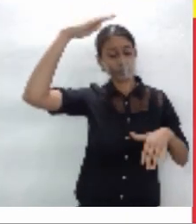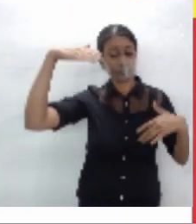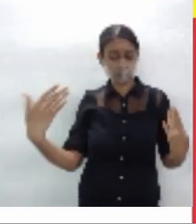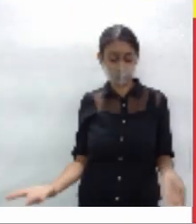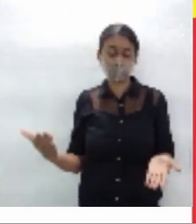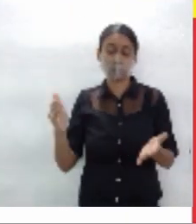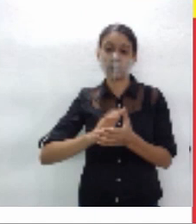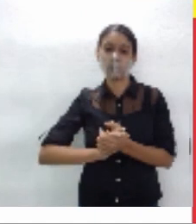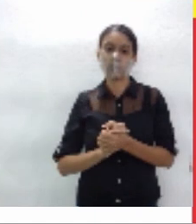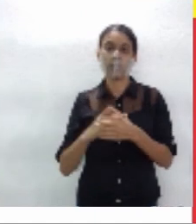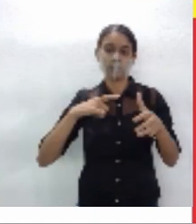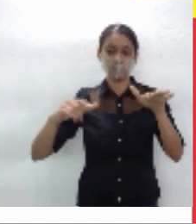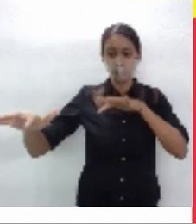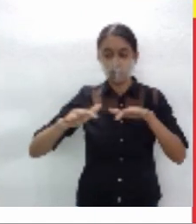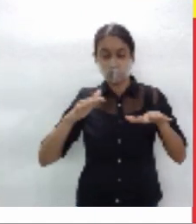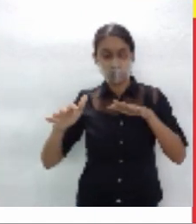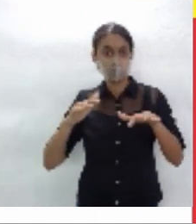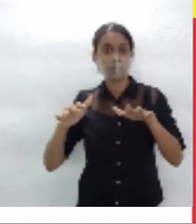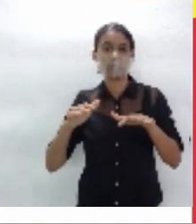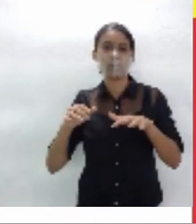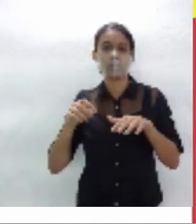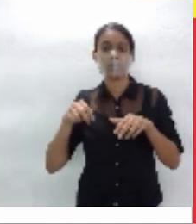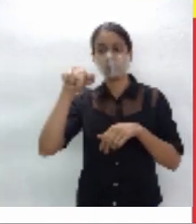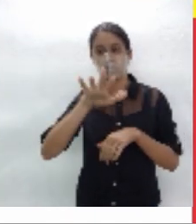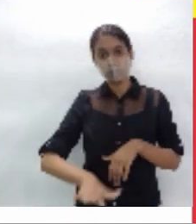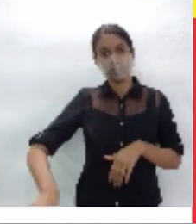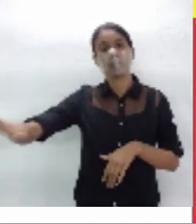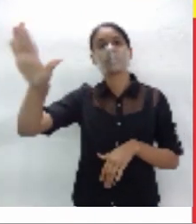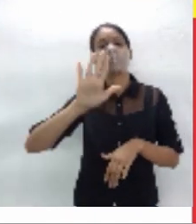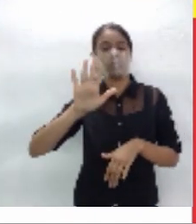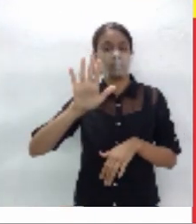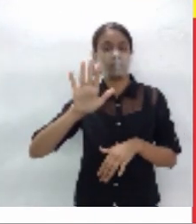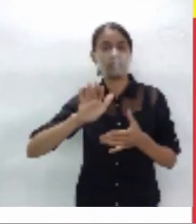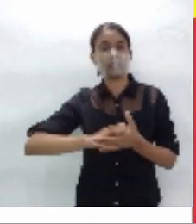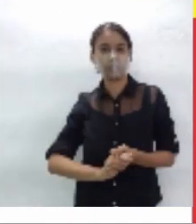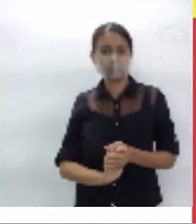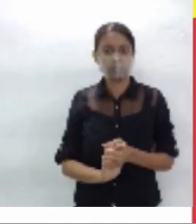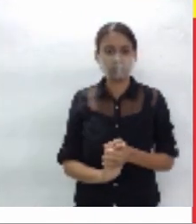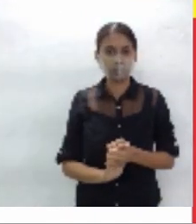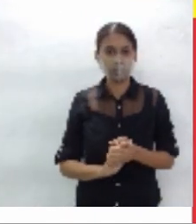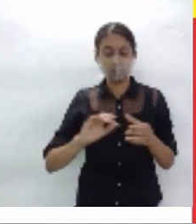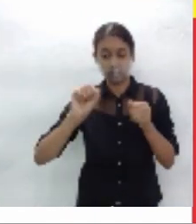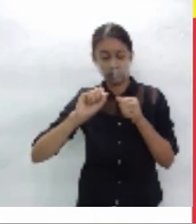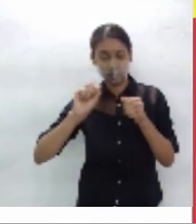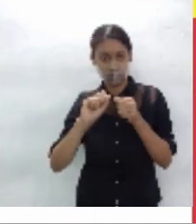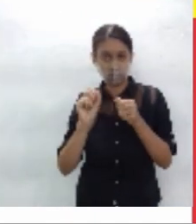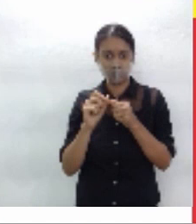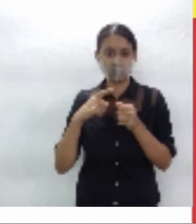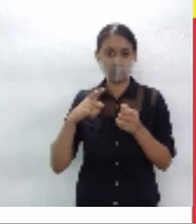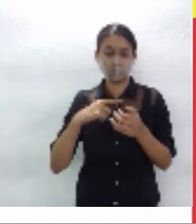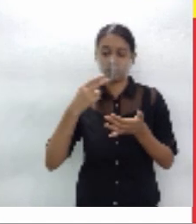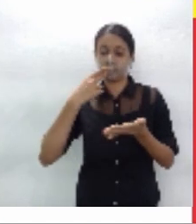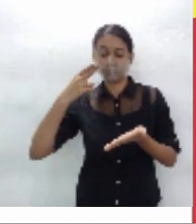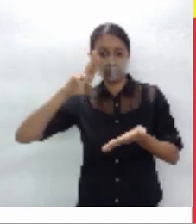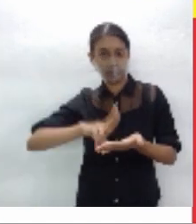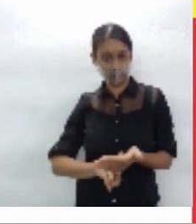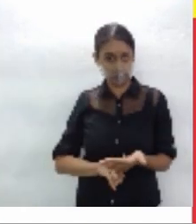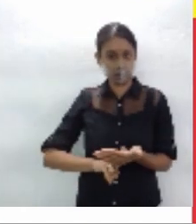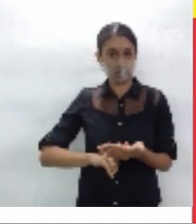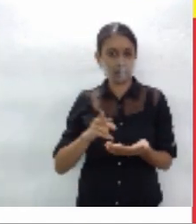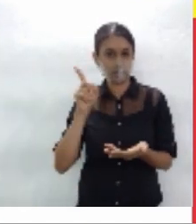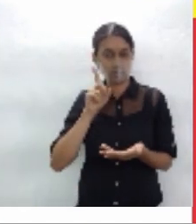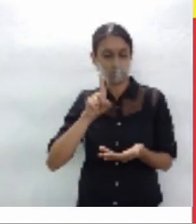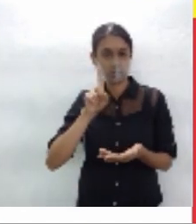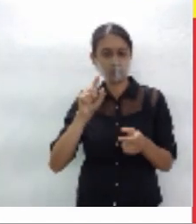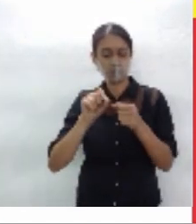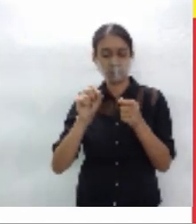movimentos nacionalistas emergentes das colônias foram reforçados pela Carta das Nações Unidas, que